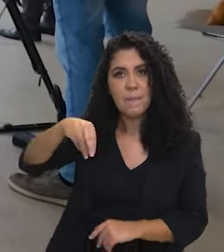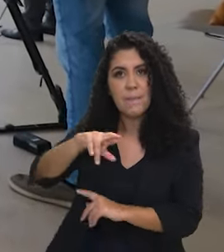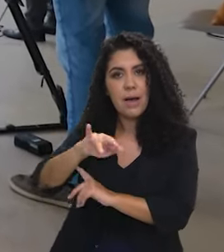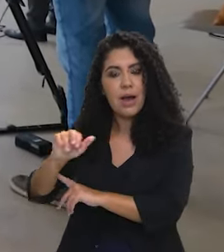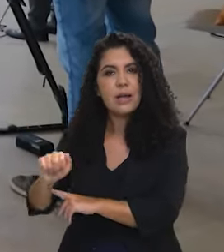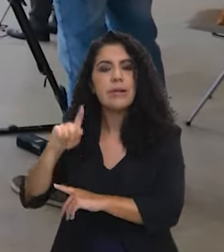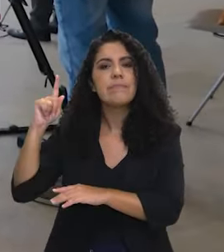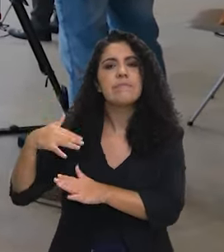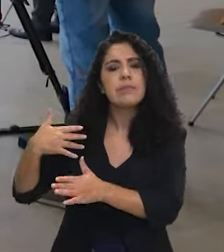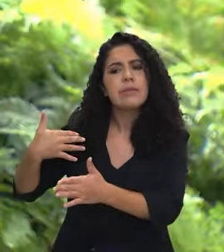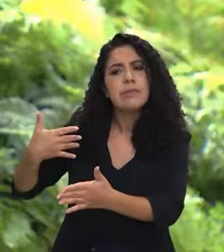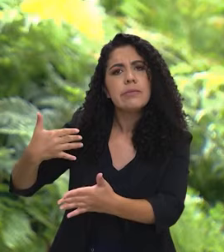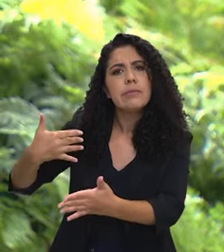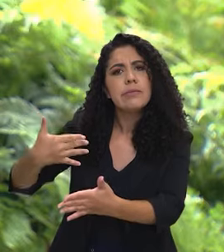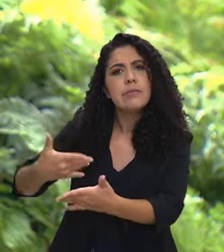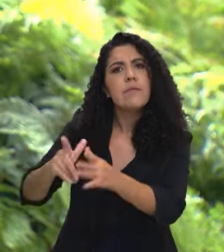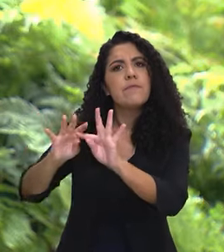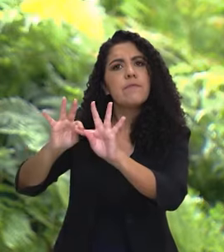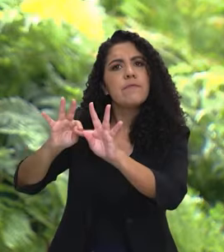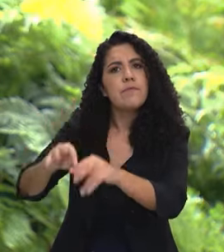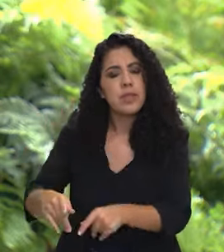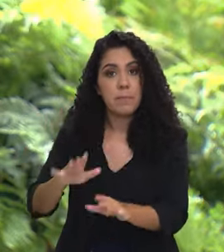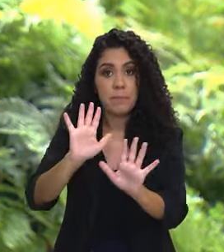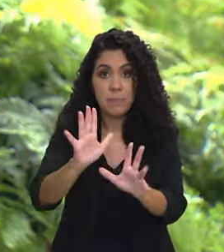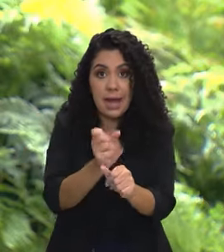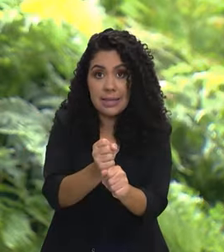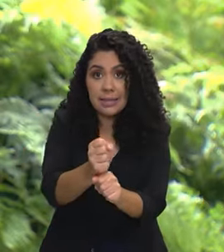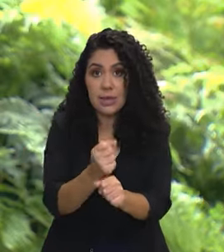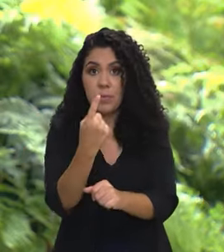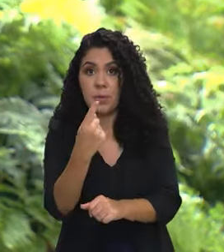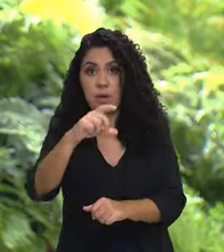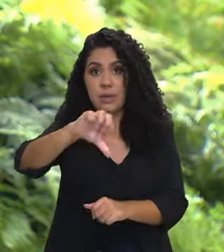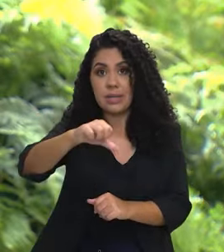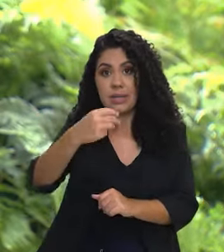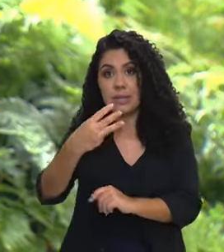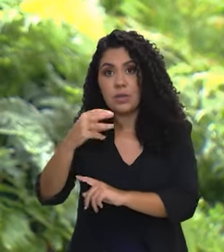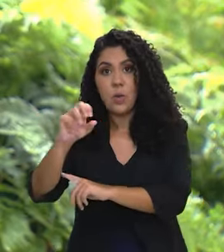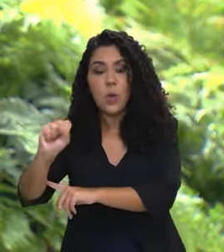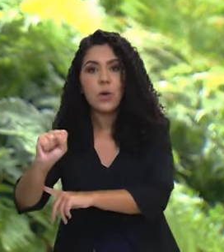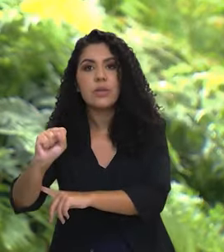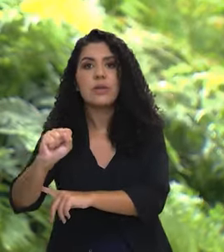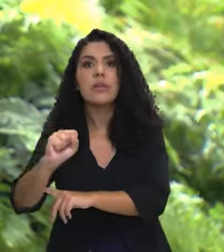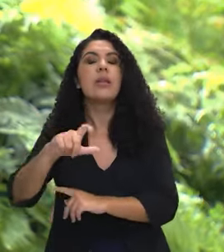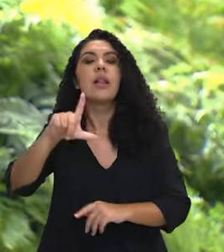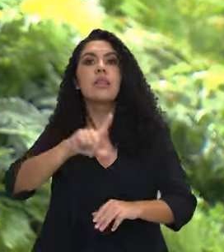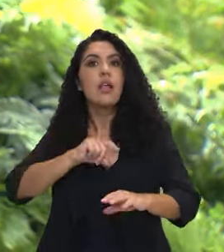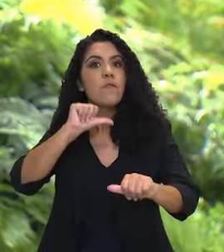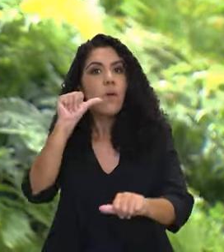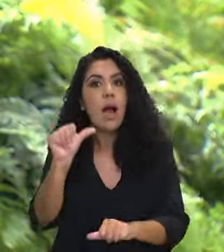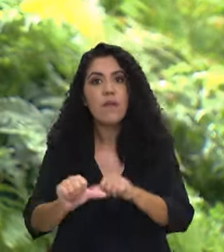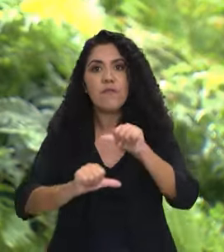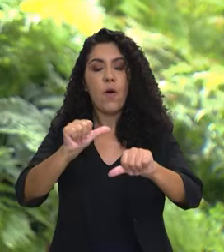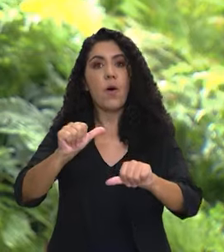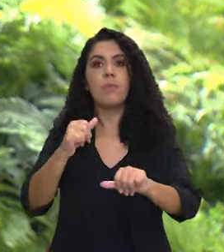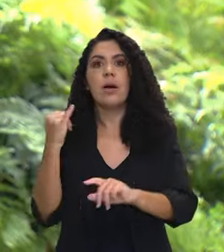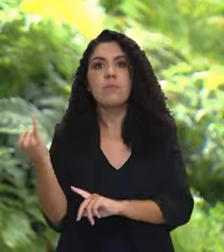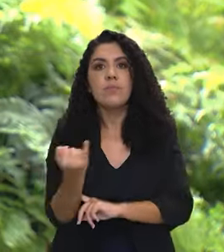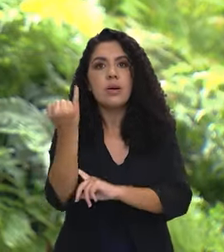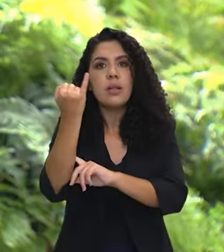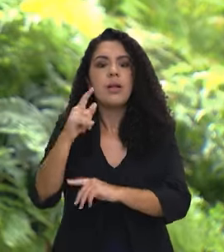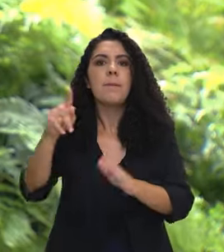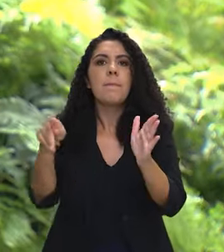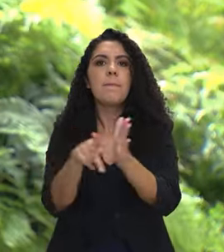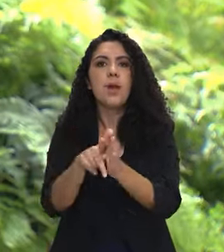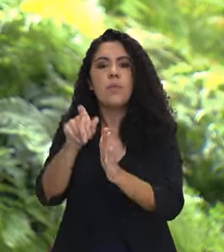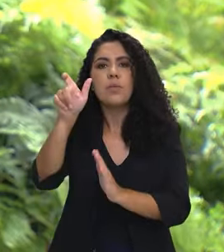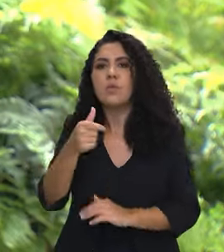se encerra pouco tempo depois, e já em 1938, a gente tem uma reforma importante, que é a reforma do